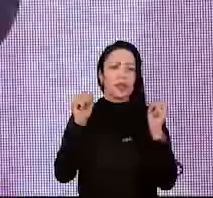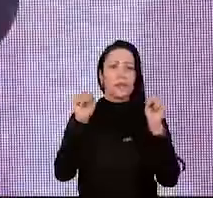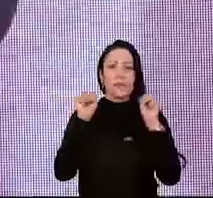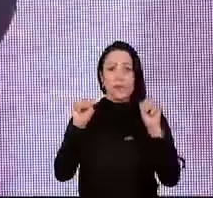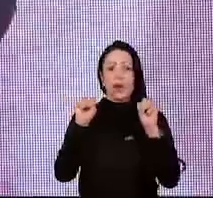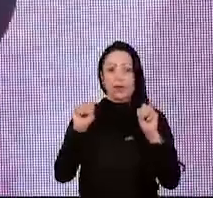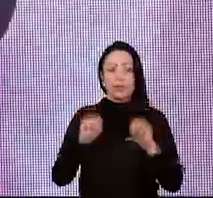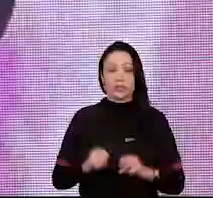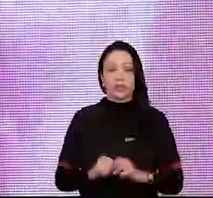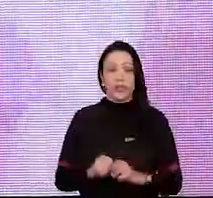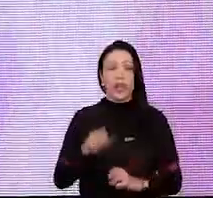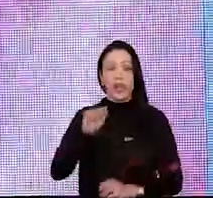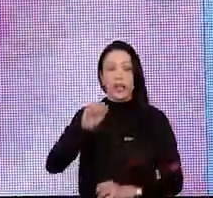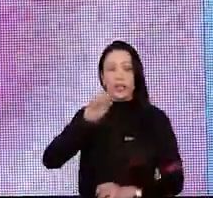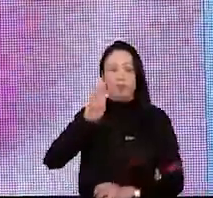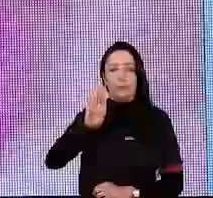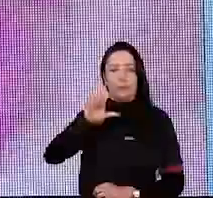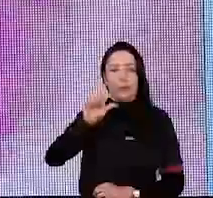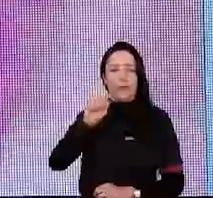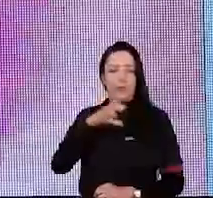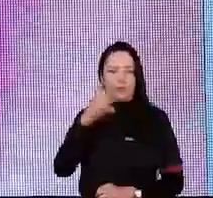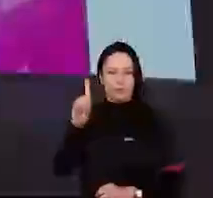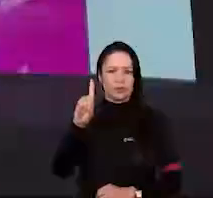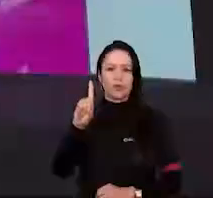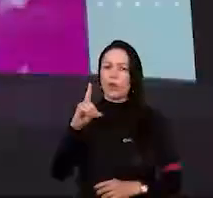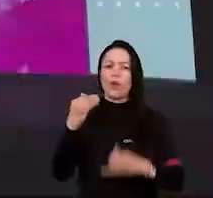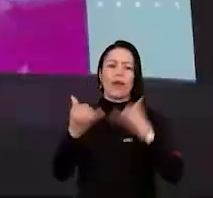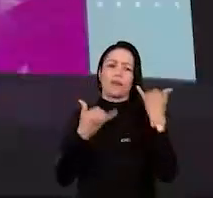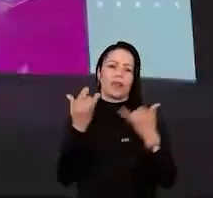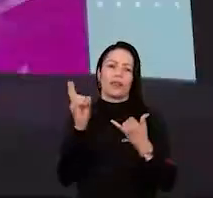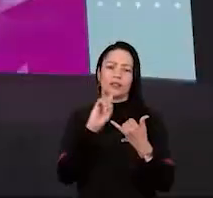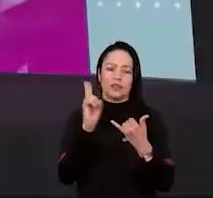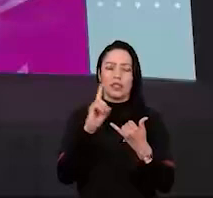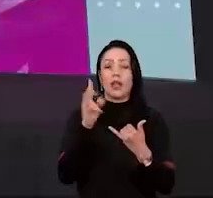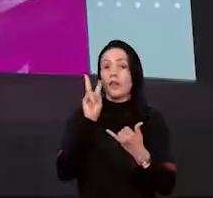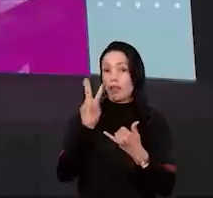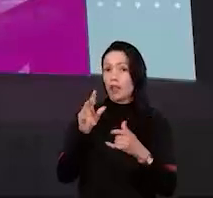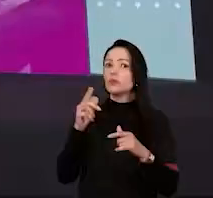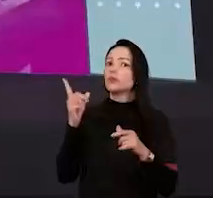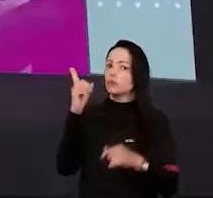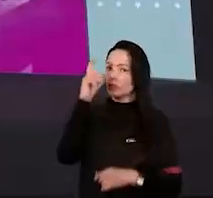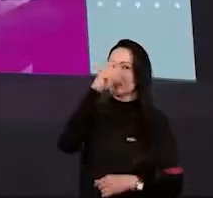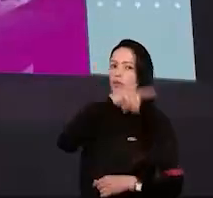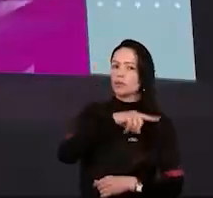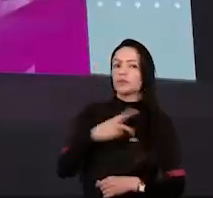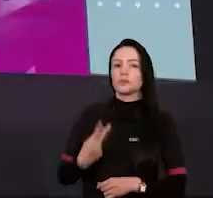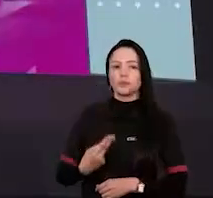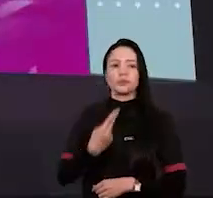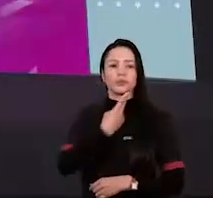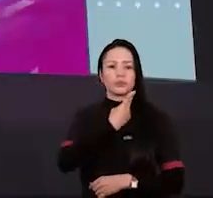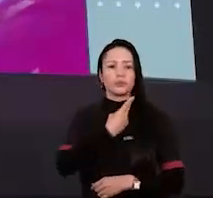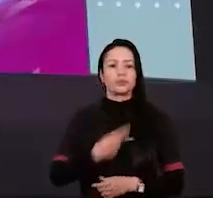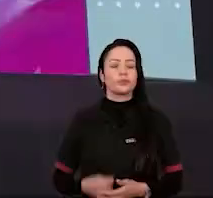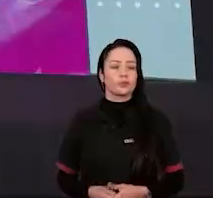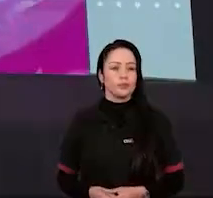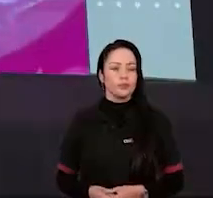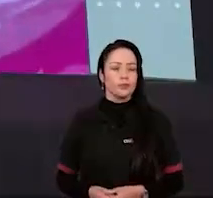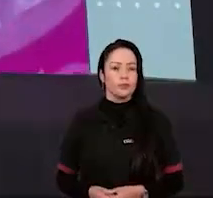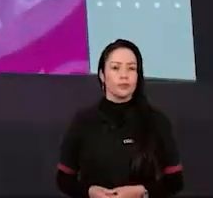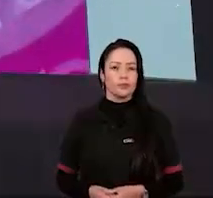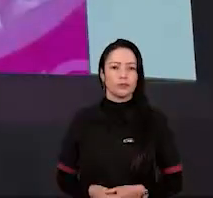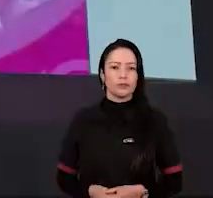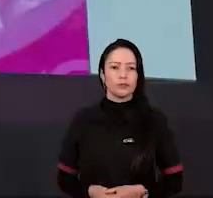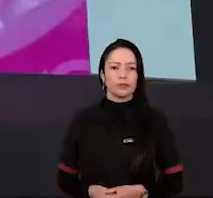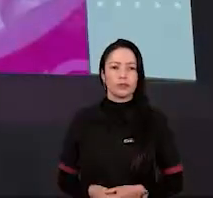acabar em ablação total, que não é brincadeira, a gente tem visto muita complicação nessa cirurgia, né?